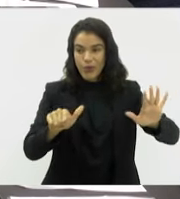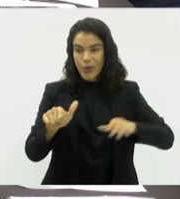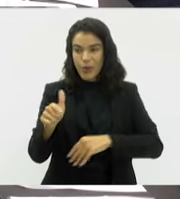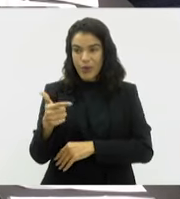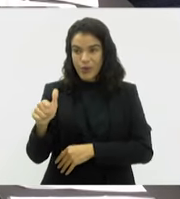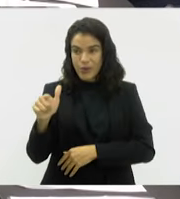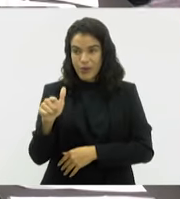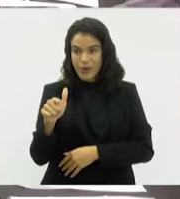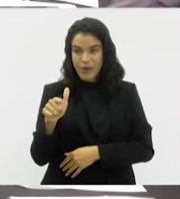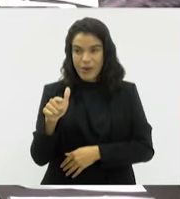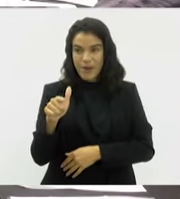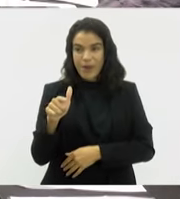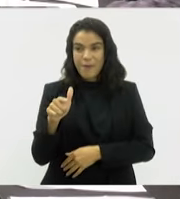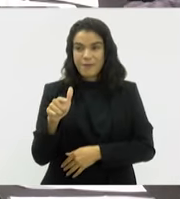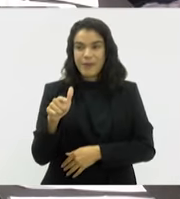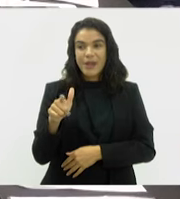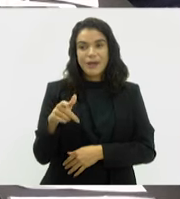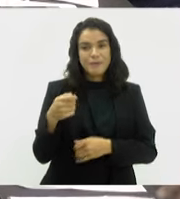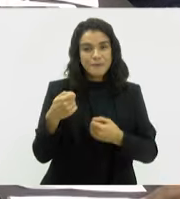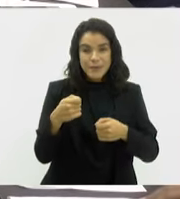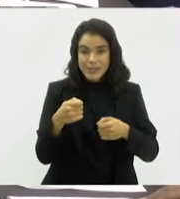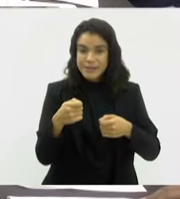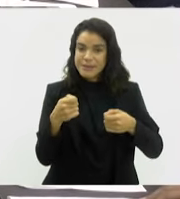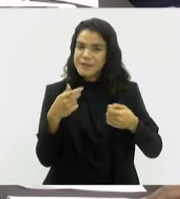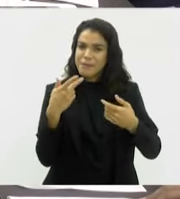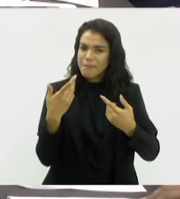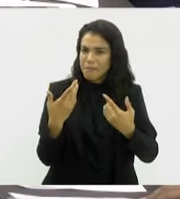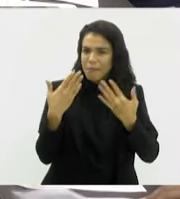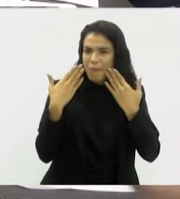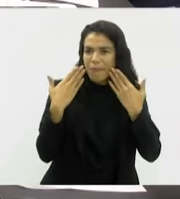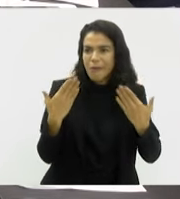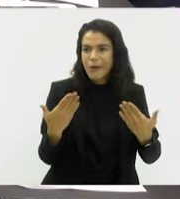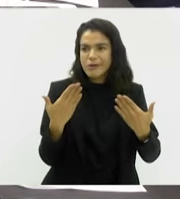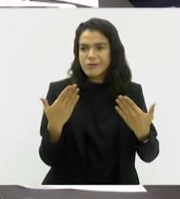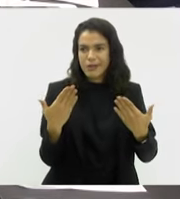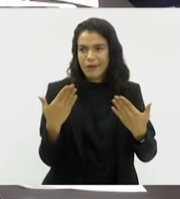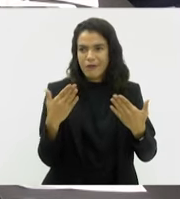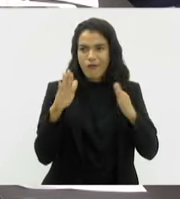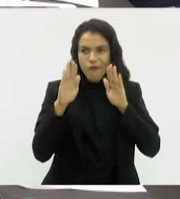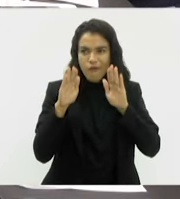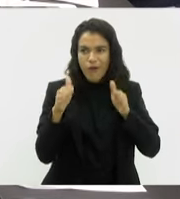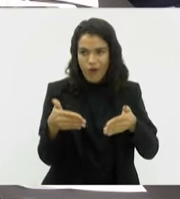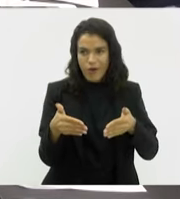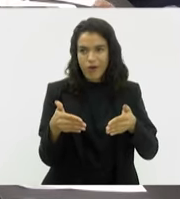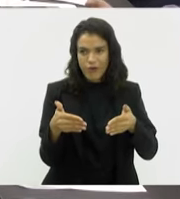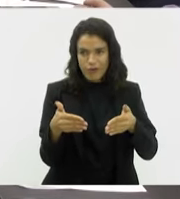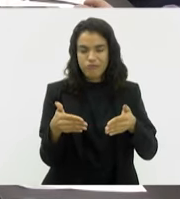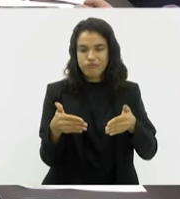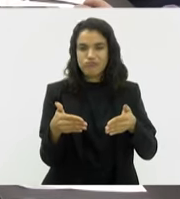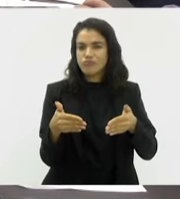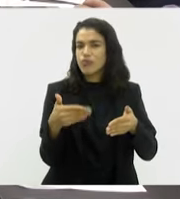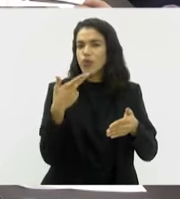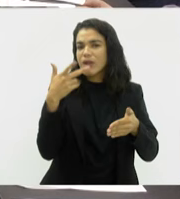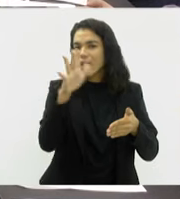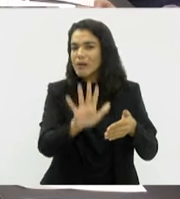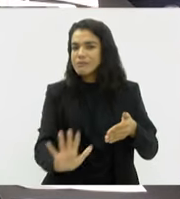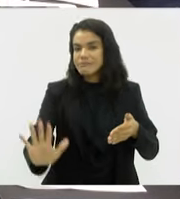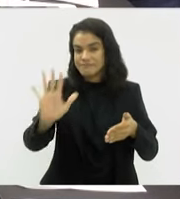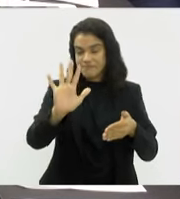um é mais genérico do que o outro, a gente tem que apontar o foco, né, do que a gente está